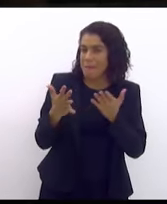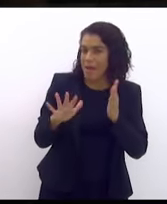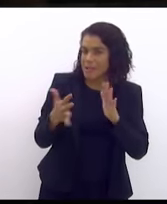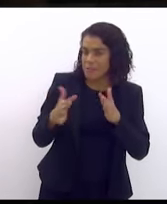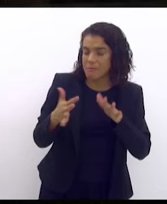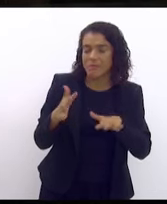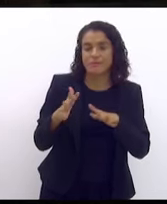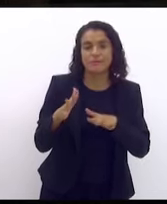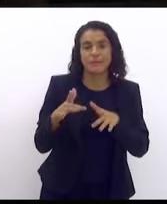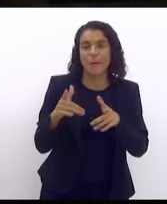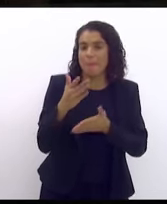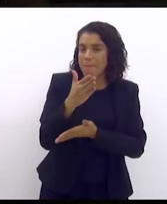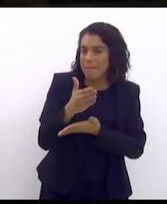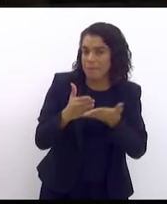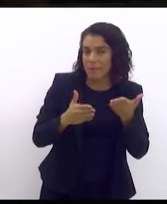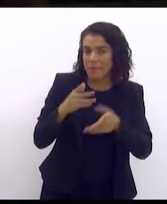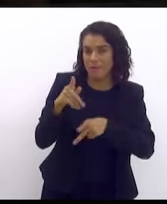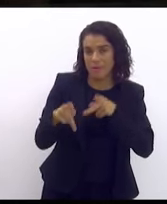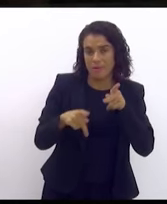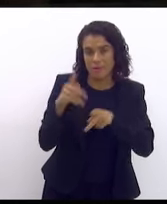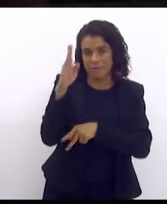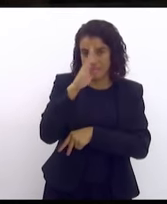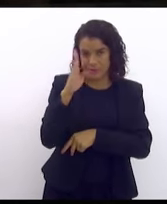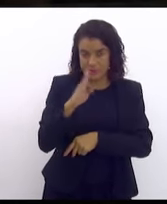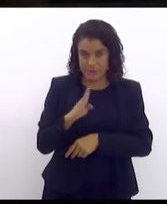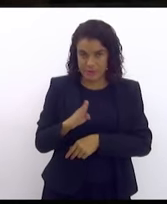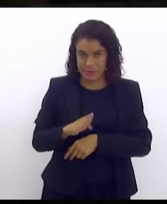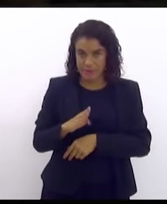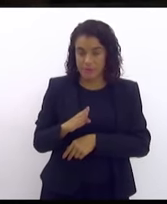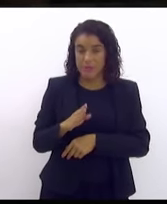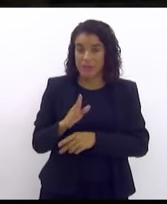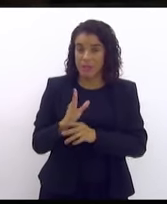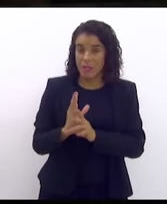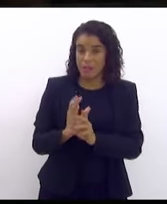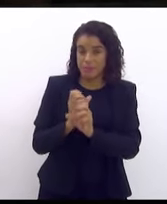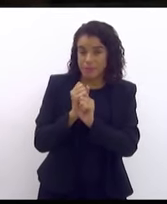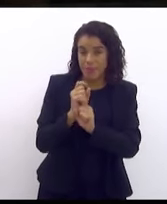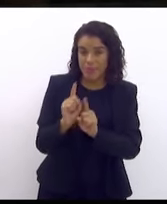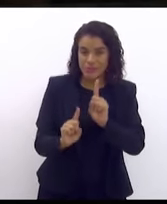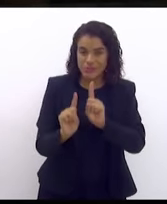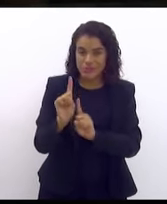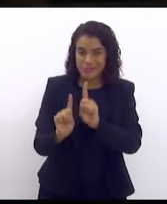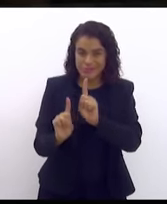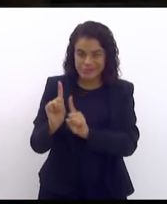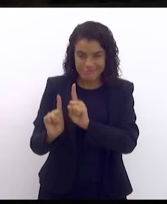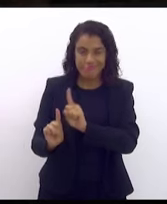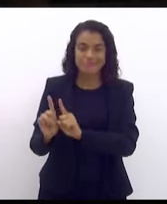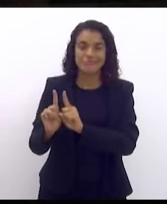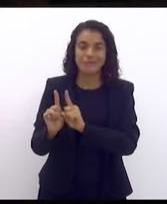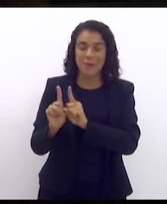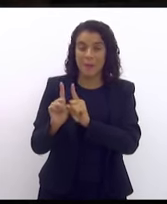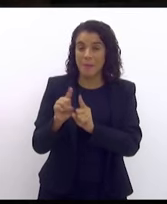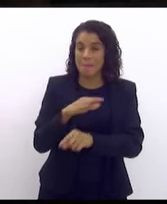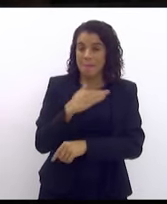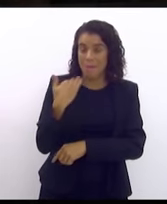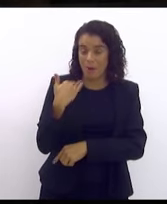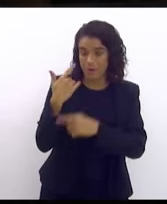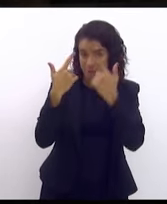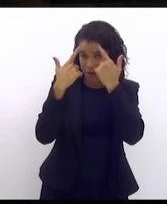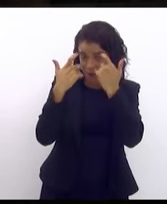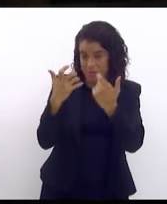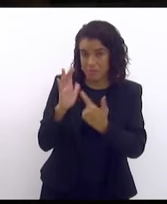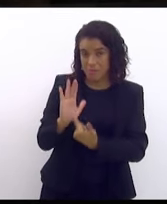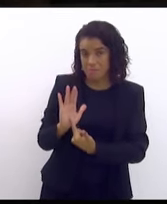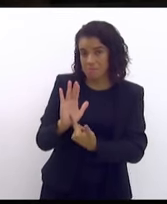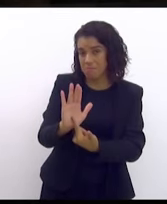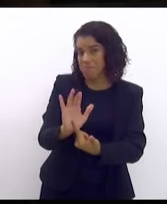metade da população brasileira e as estatísticas de morte violenta acusam que